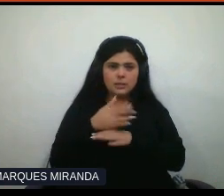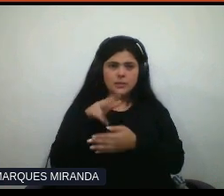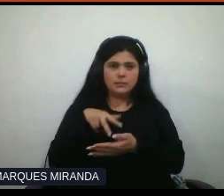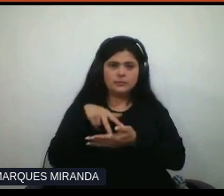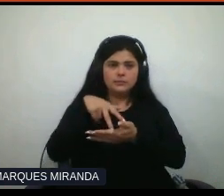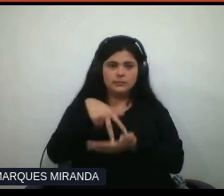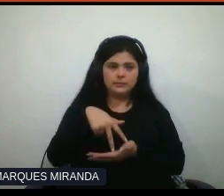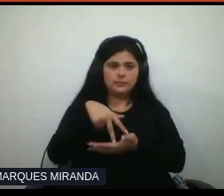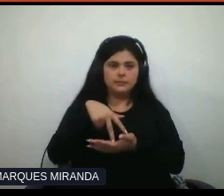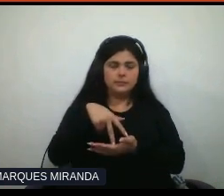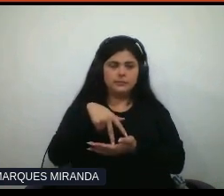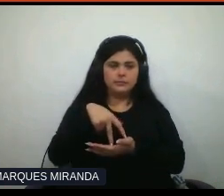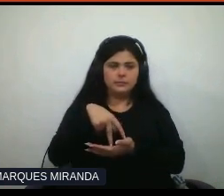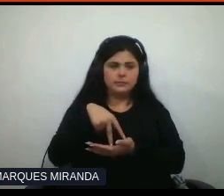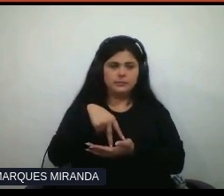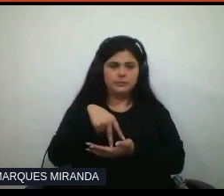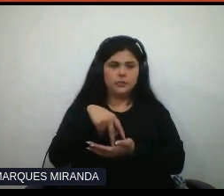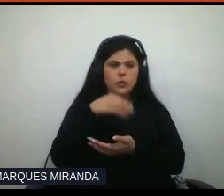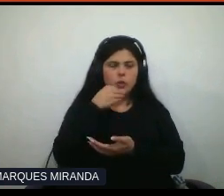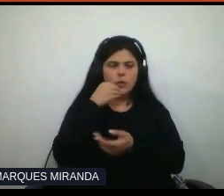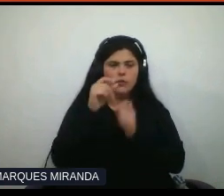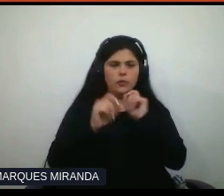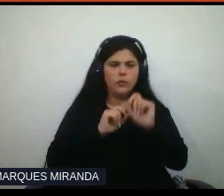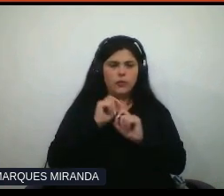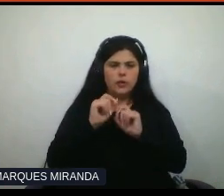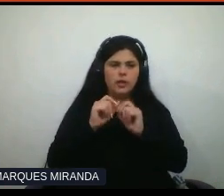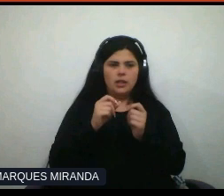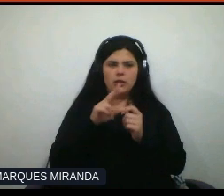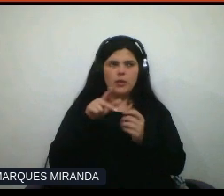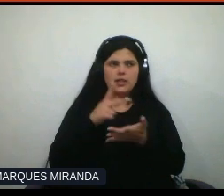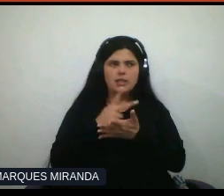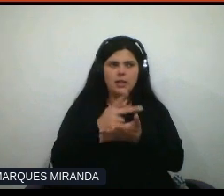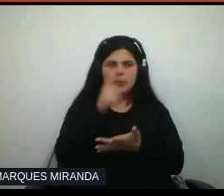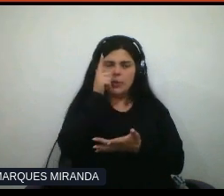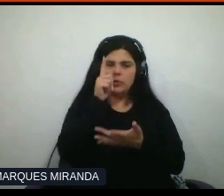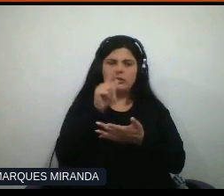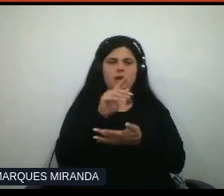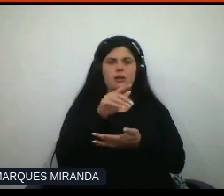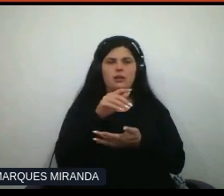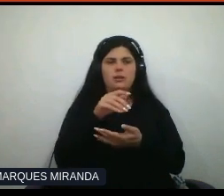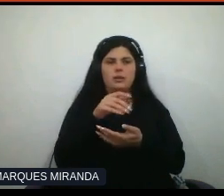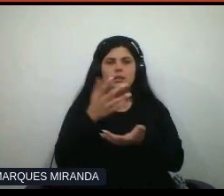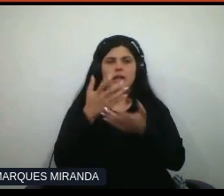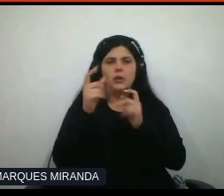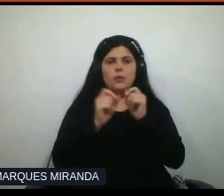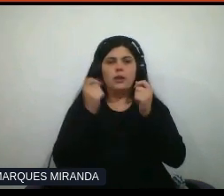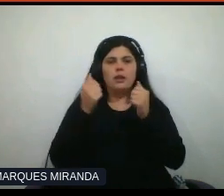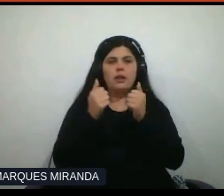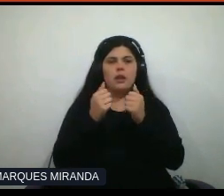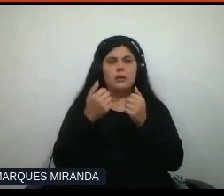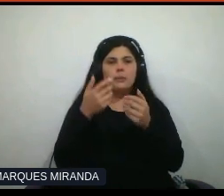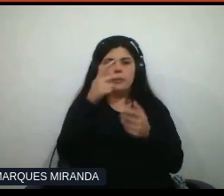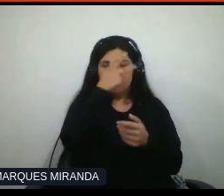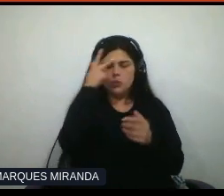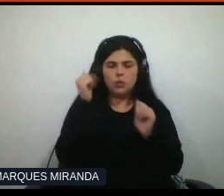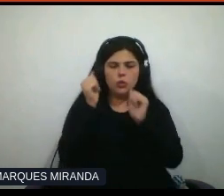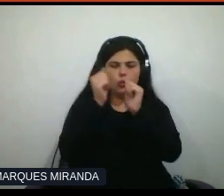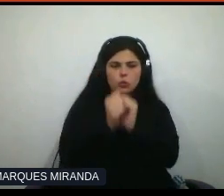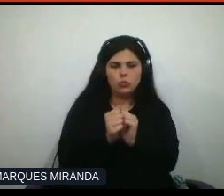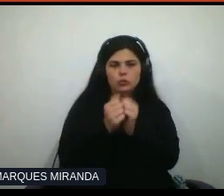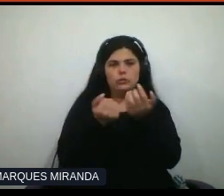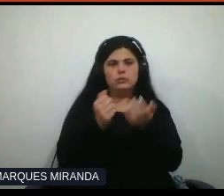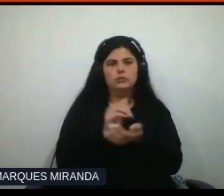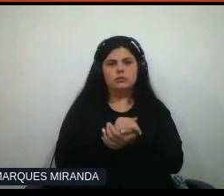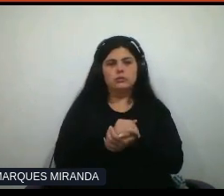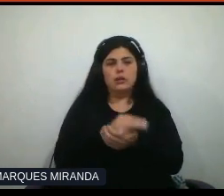posicionem. Obviamente, não é sempre que a gente vai conseguir, mas busquem aliados e